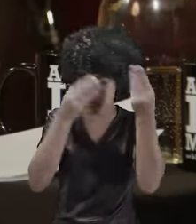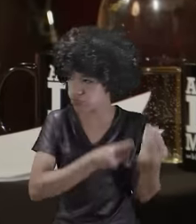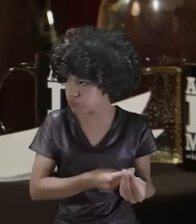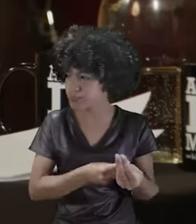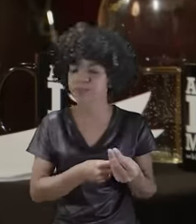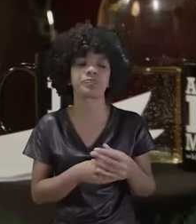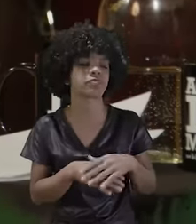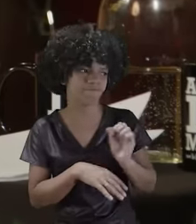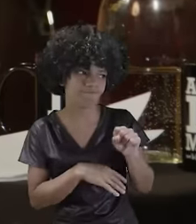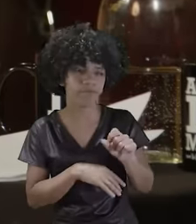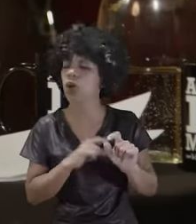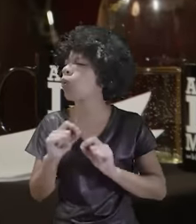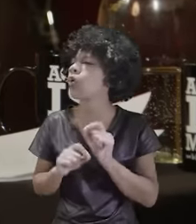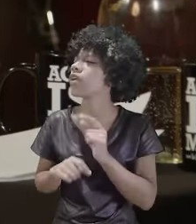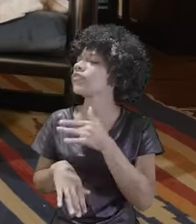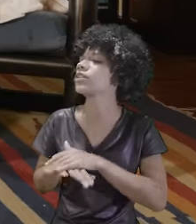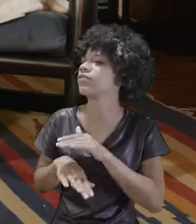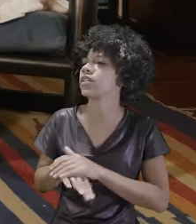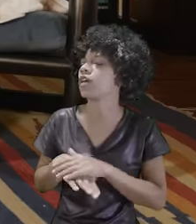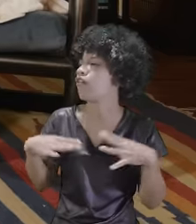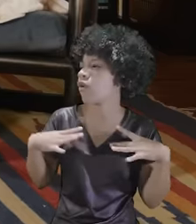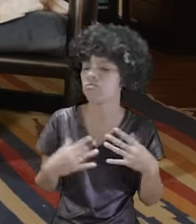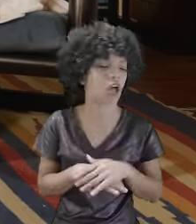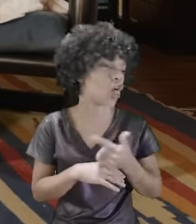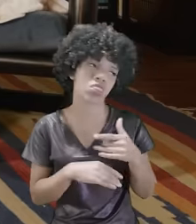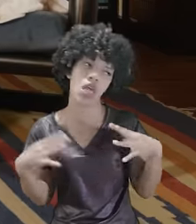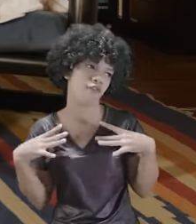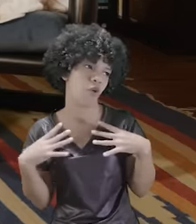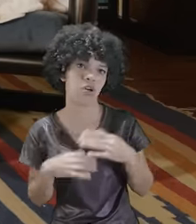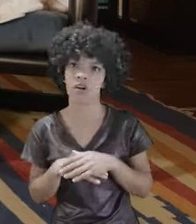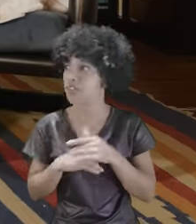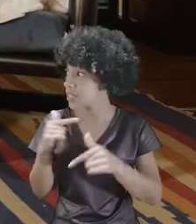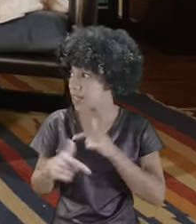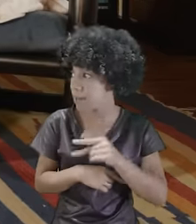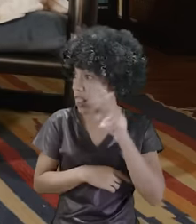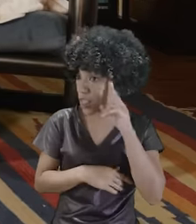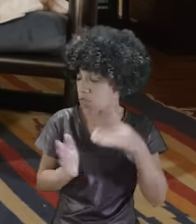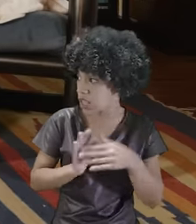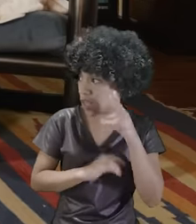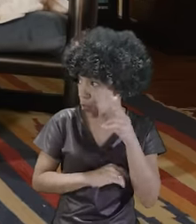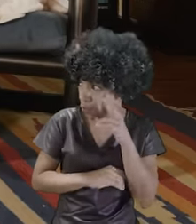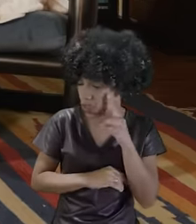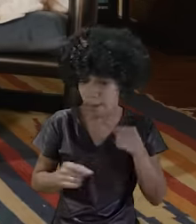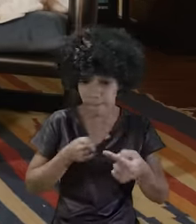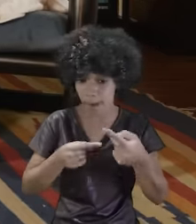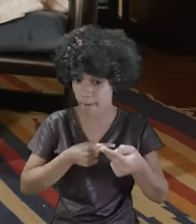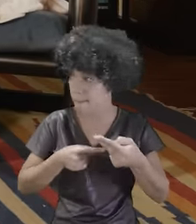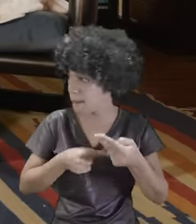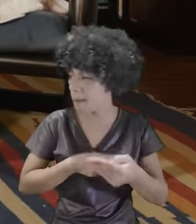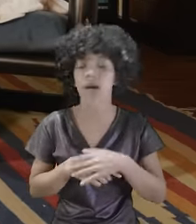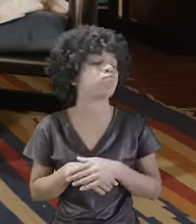que que você faz na sua folga no seu não tenho você não tem folga não tem você trabalha de segunda a segunda segunda segunda